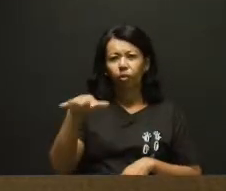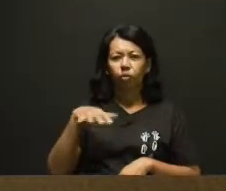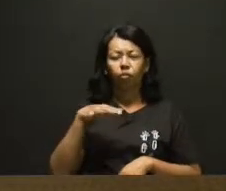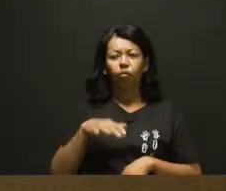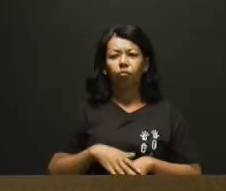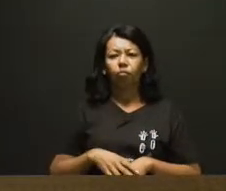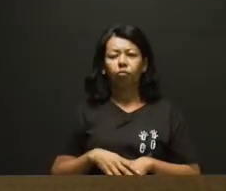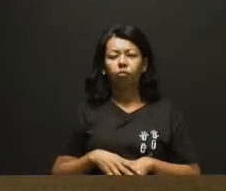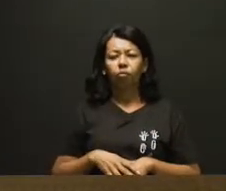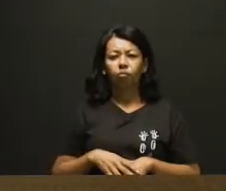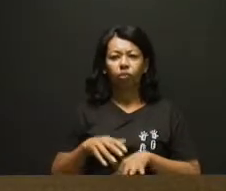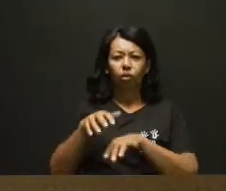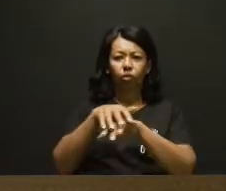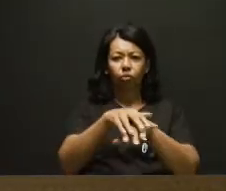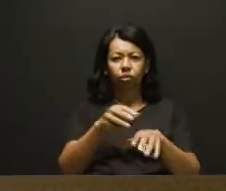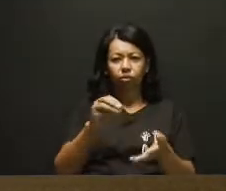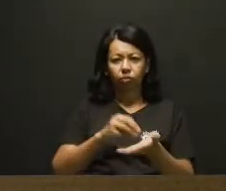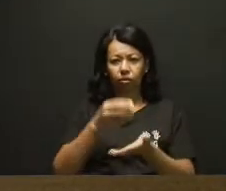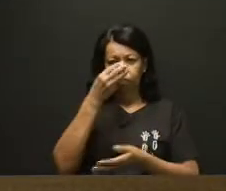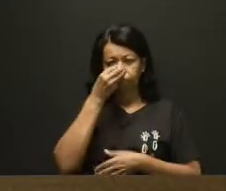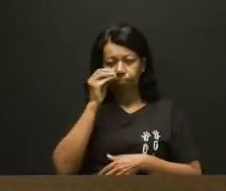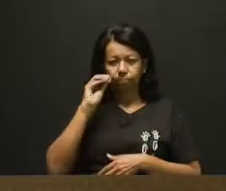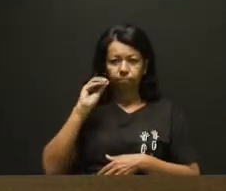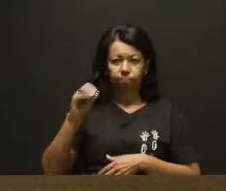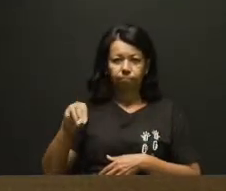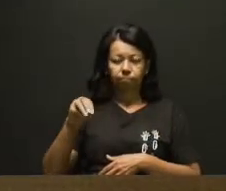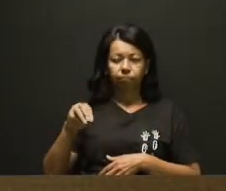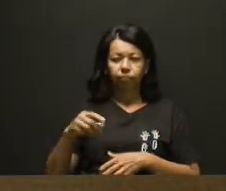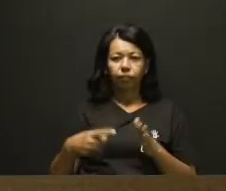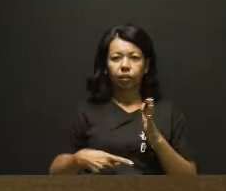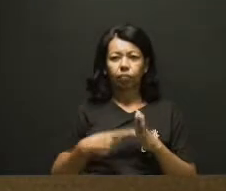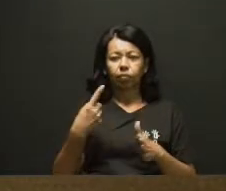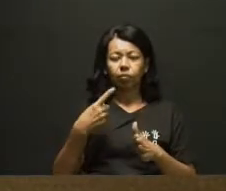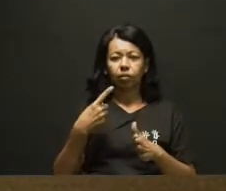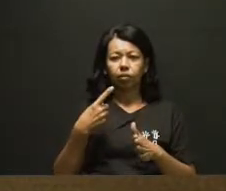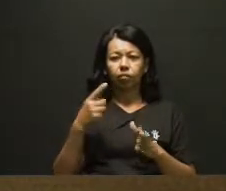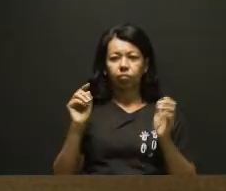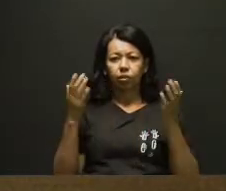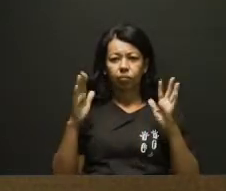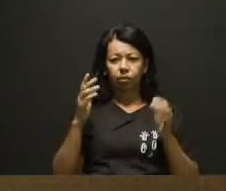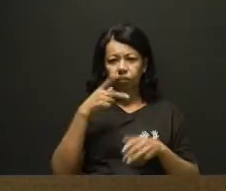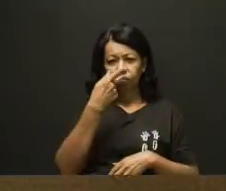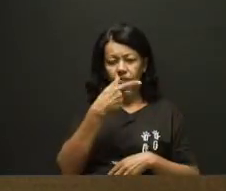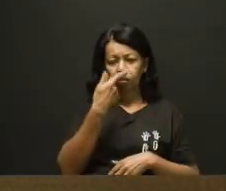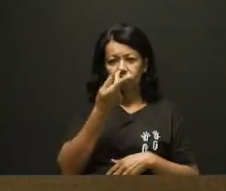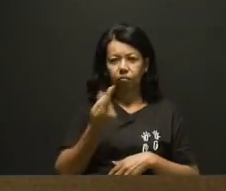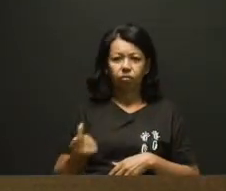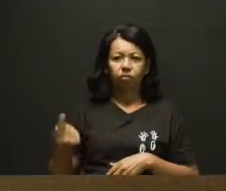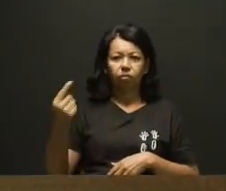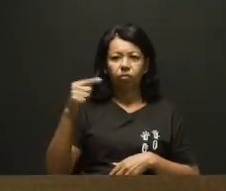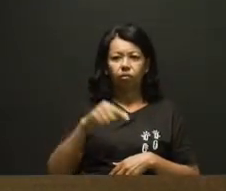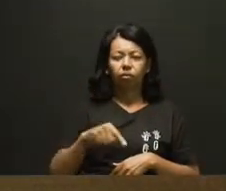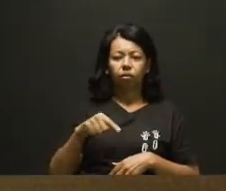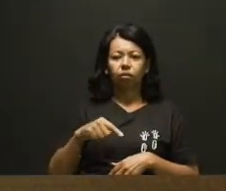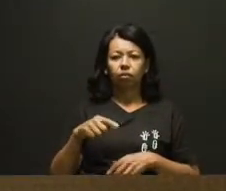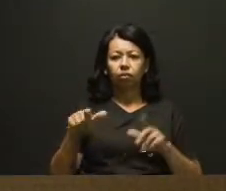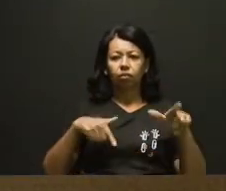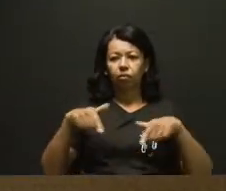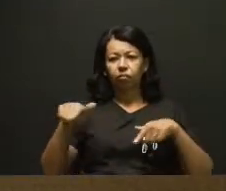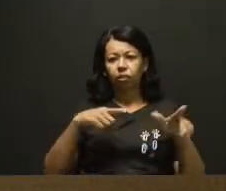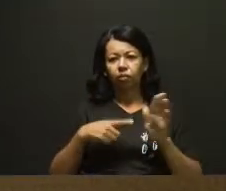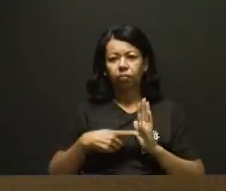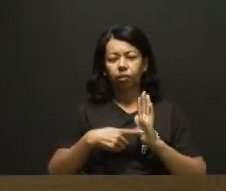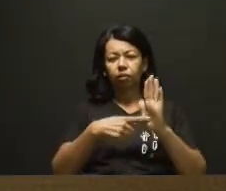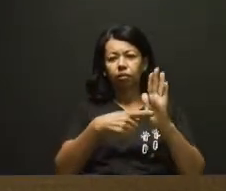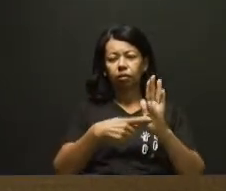instrução e pedro para vencer a fala do trabalho apresentado